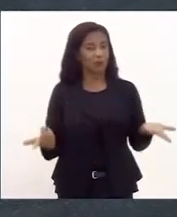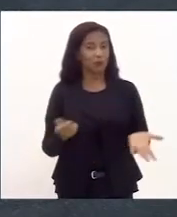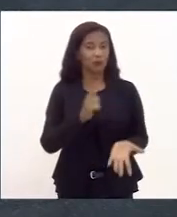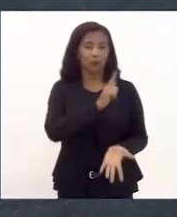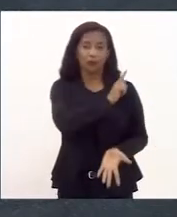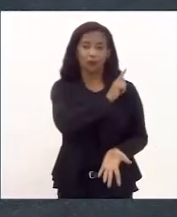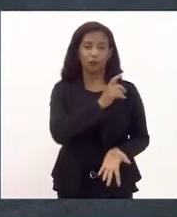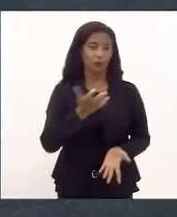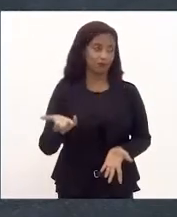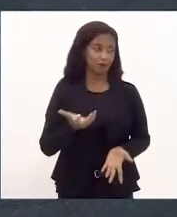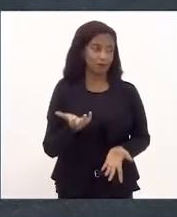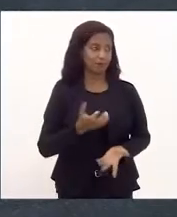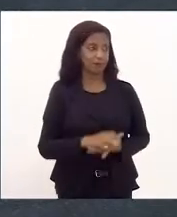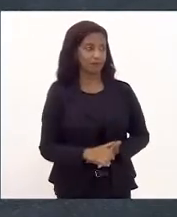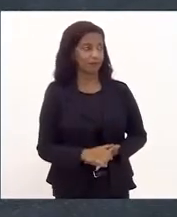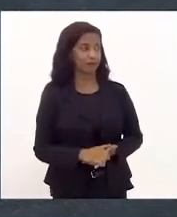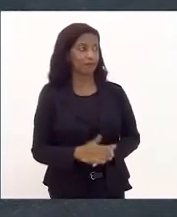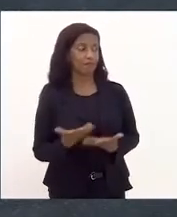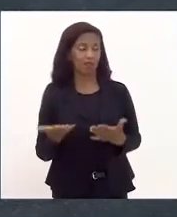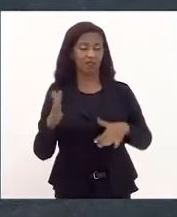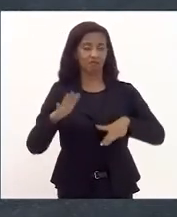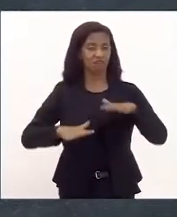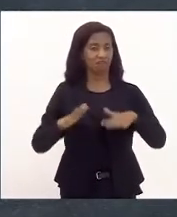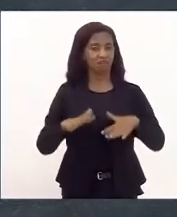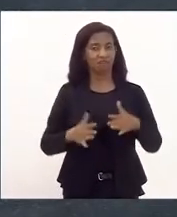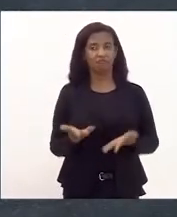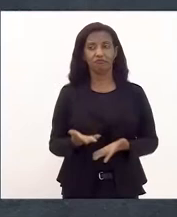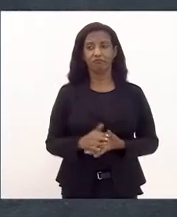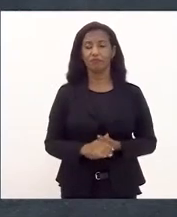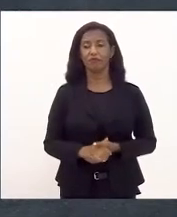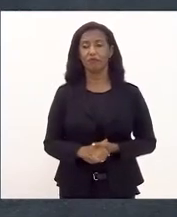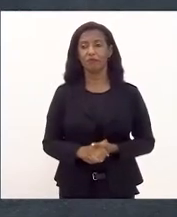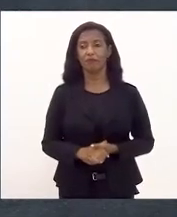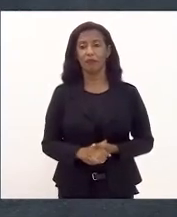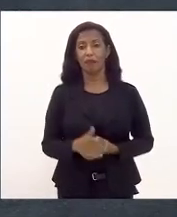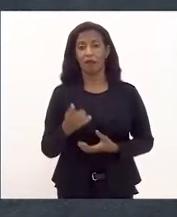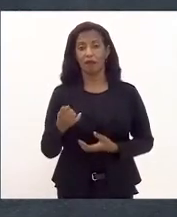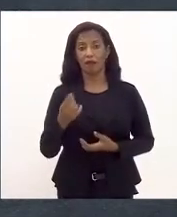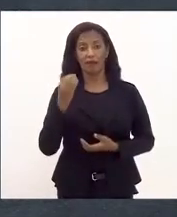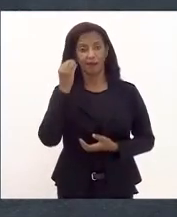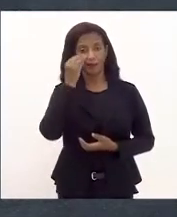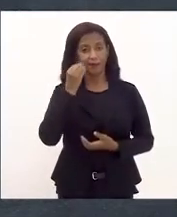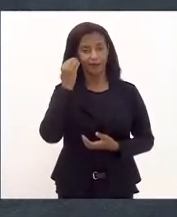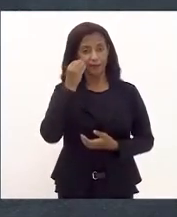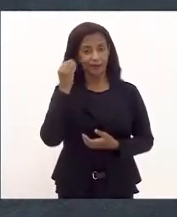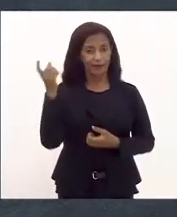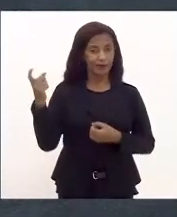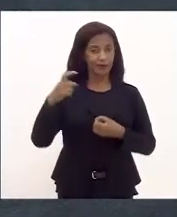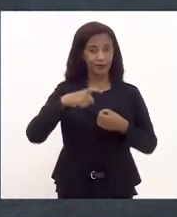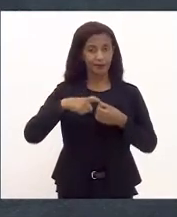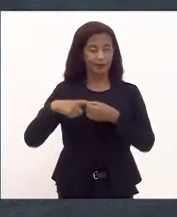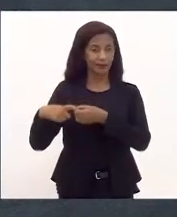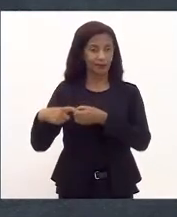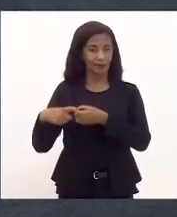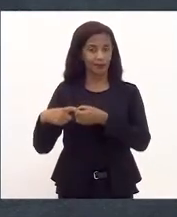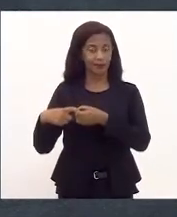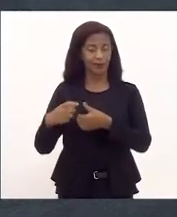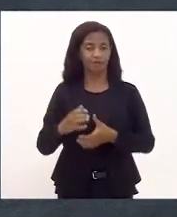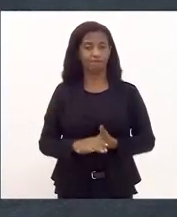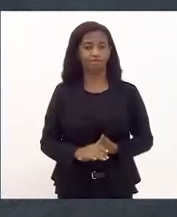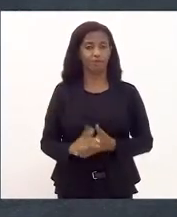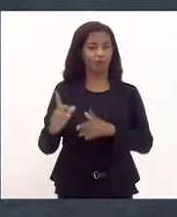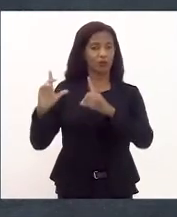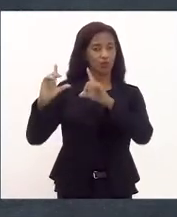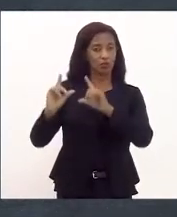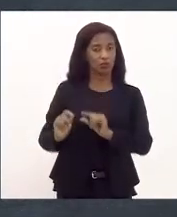gestores querem. Mas, de qualquer jeito, essa é a essência dos consórcios intermunicipais.